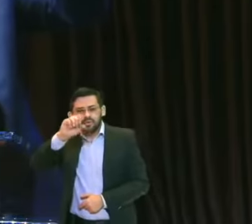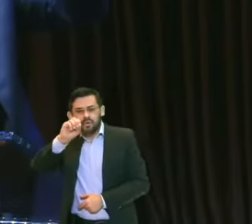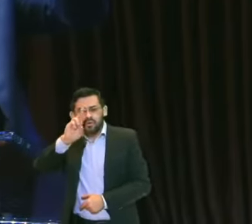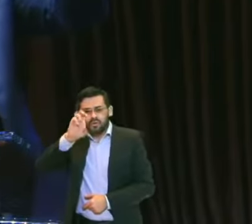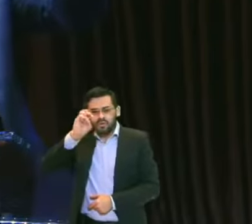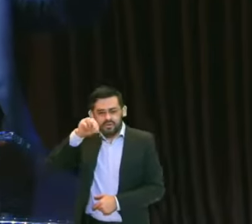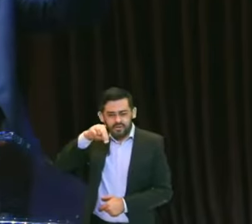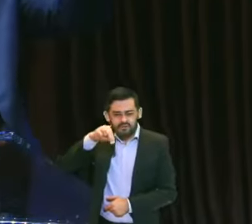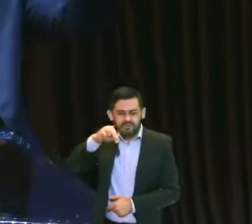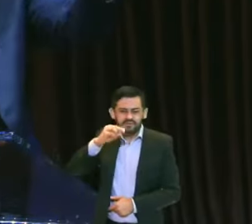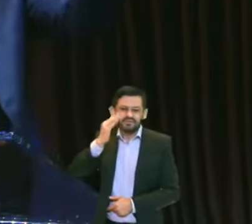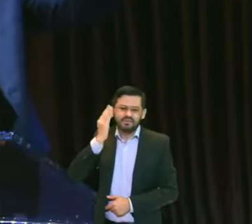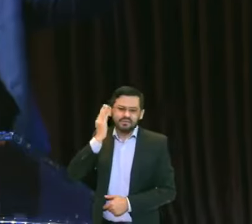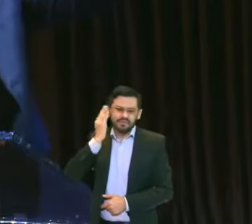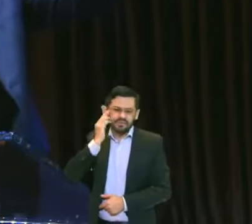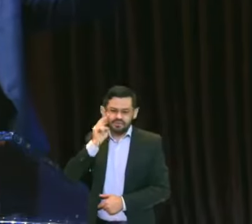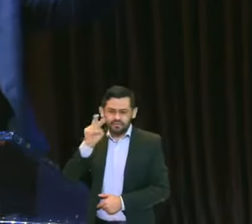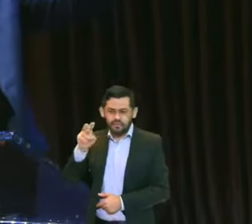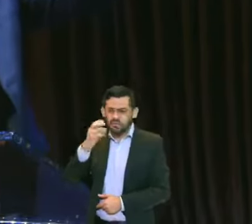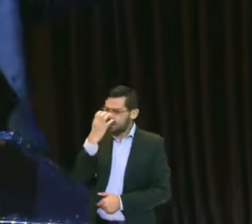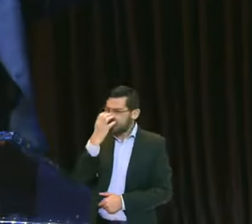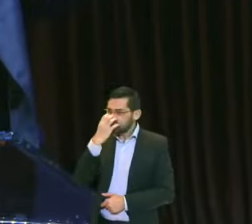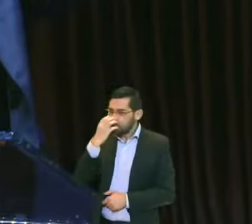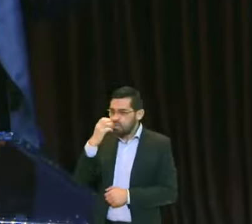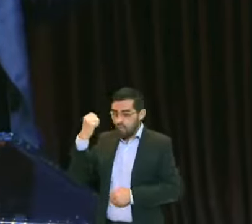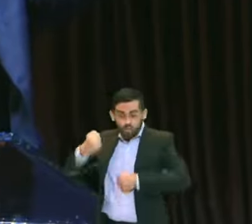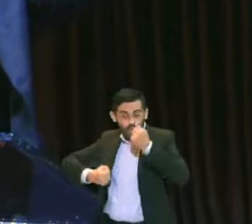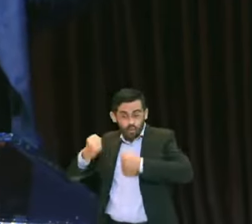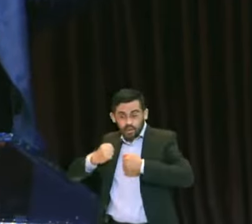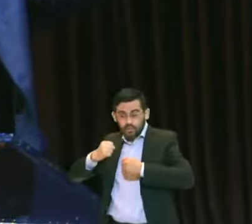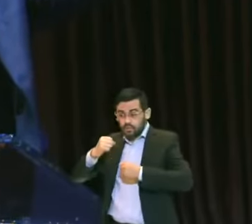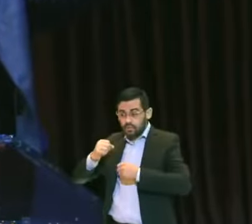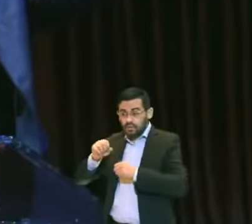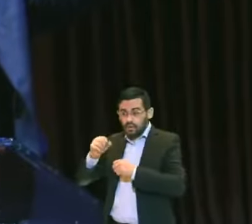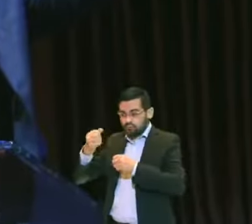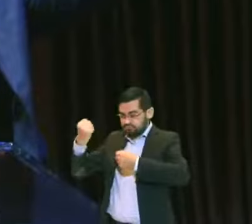cachorro correndo atrás de carro parado? Quem já viu? Eu nunca vi.